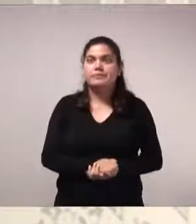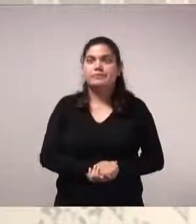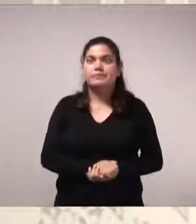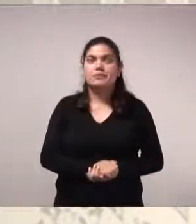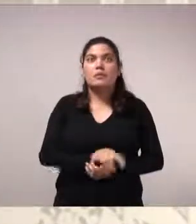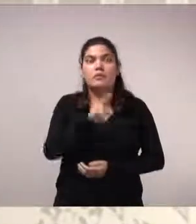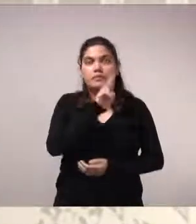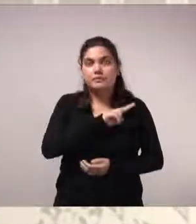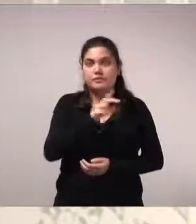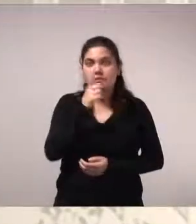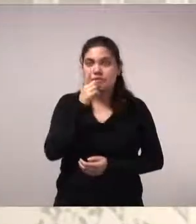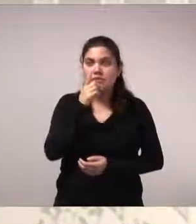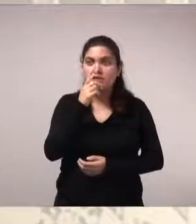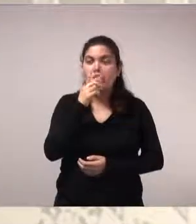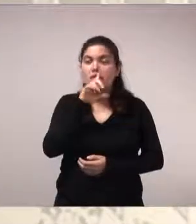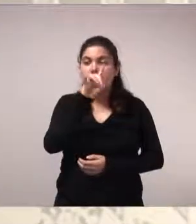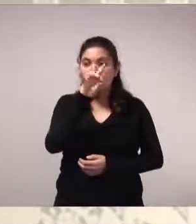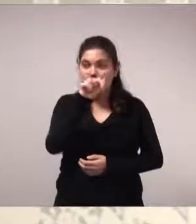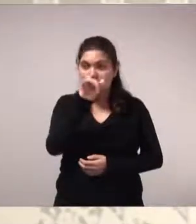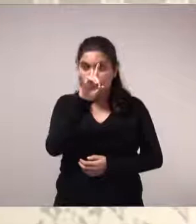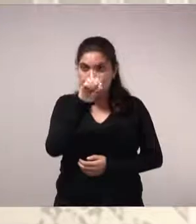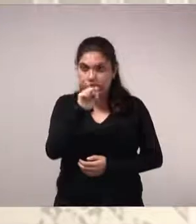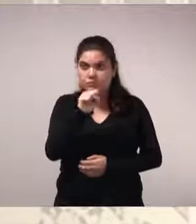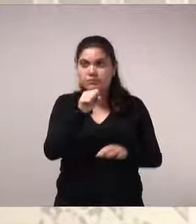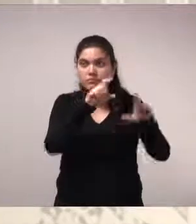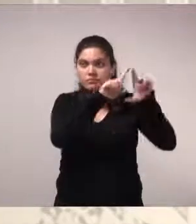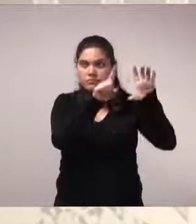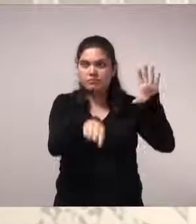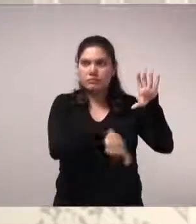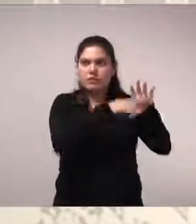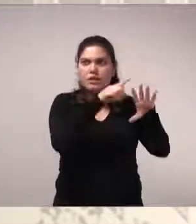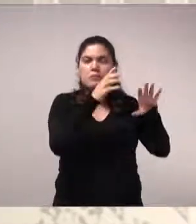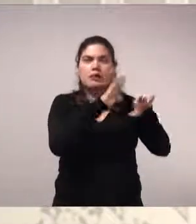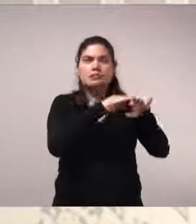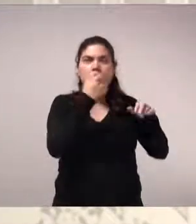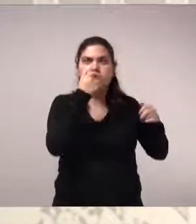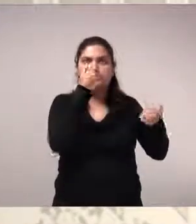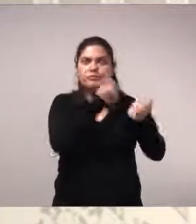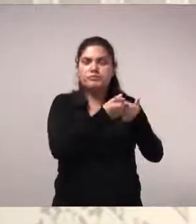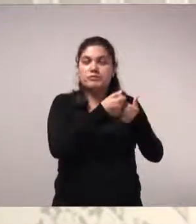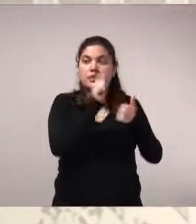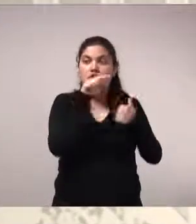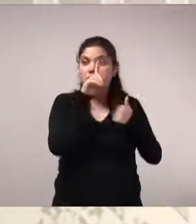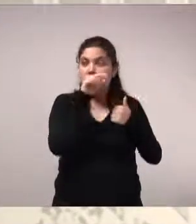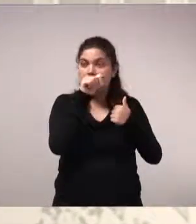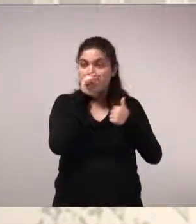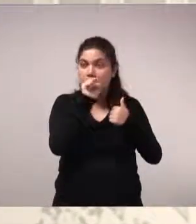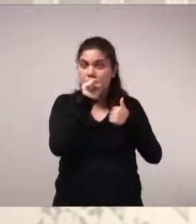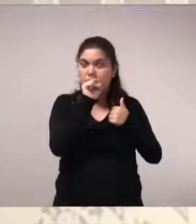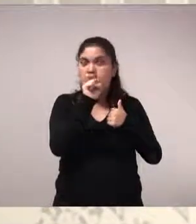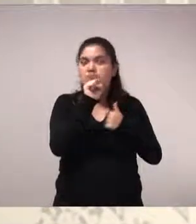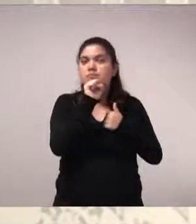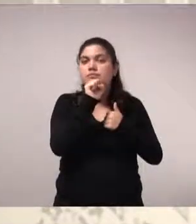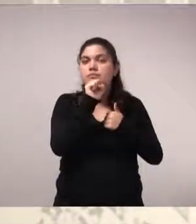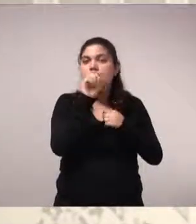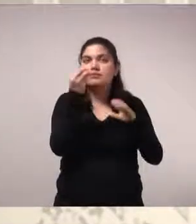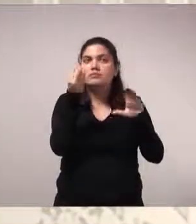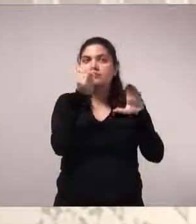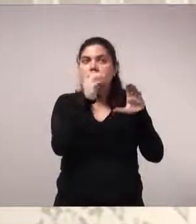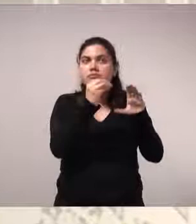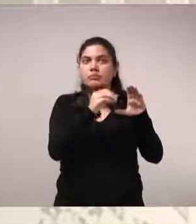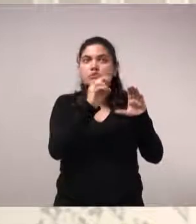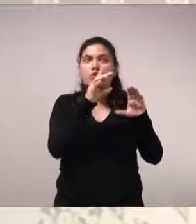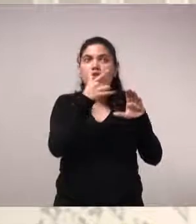dados de estratificação, só para vocês perceberem a dinâmica mais recente. Esses dados eles foram consolidados só a partir